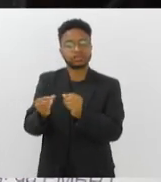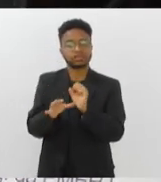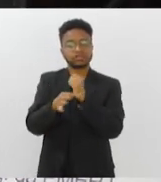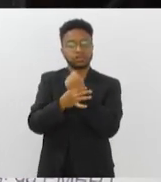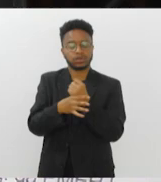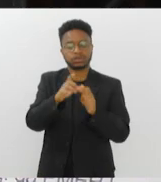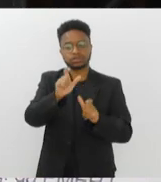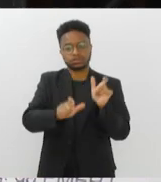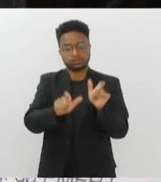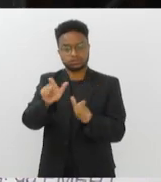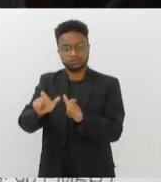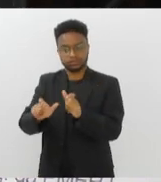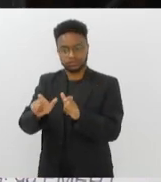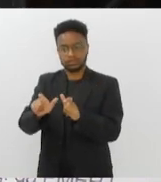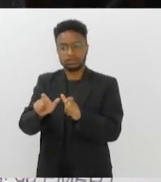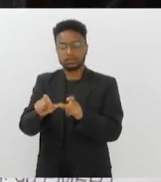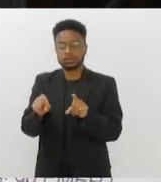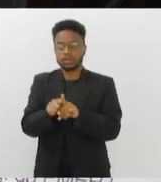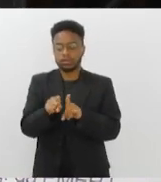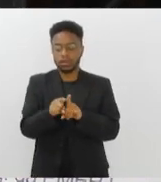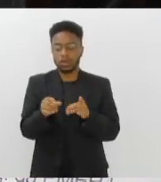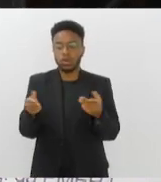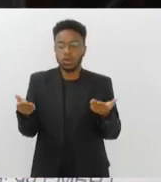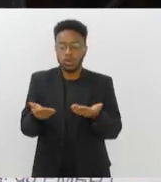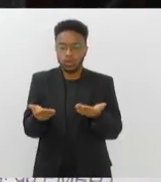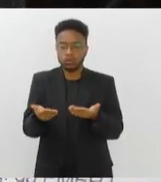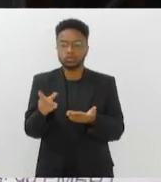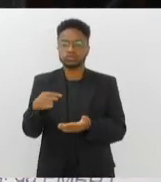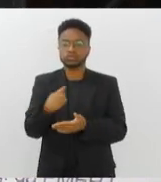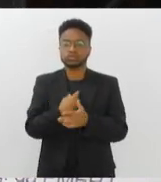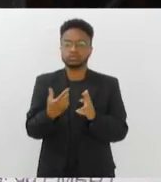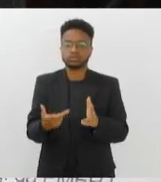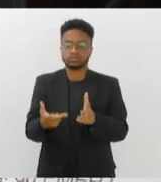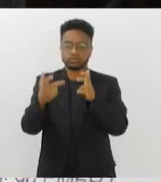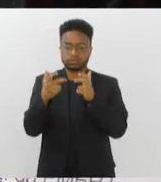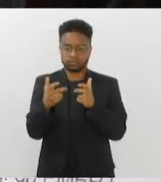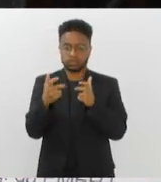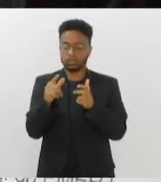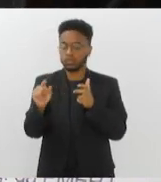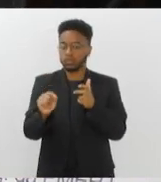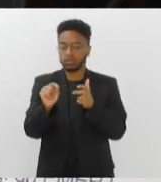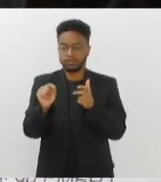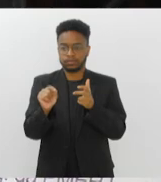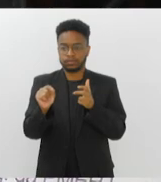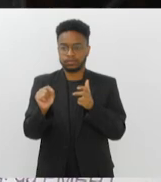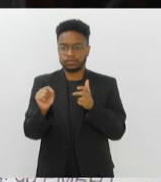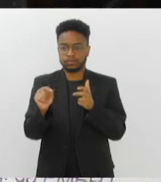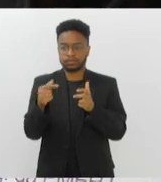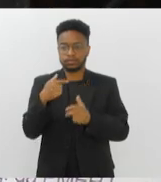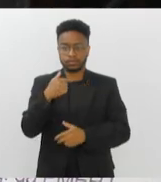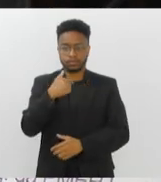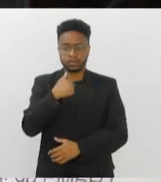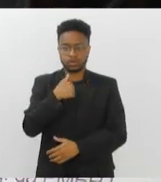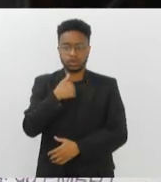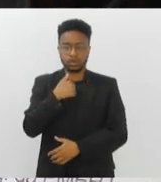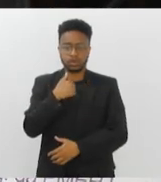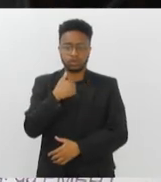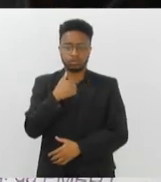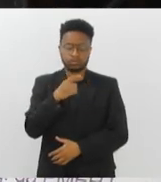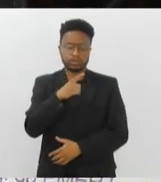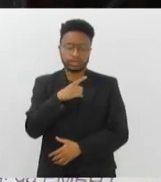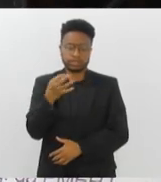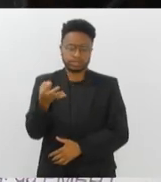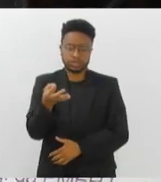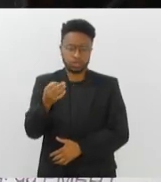pessoas. E hoje em dia, observar que, eu acho que eu posso dizer com certeza, não houve